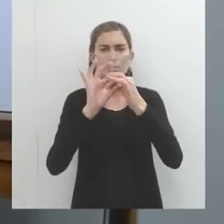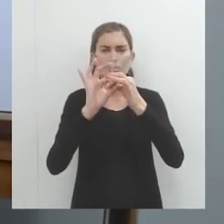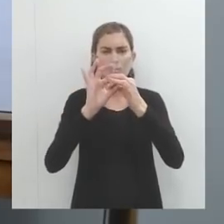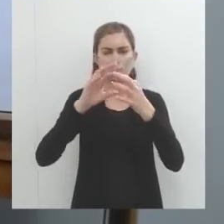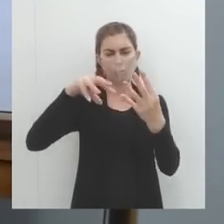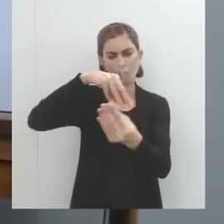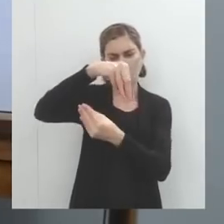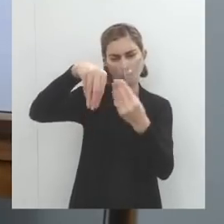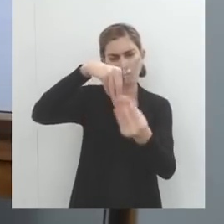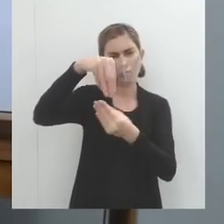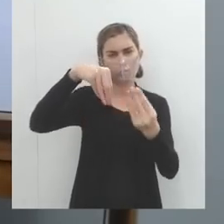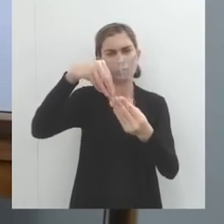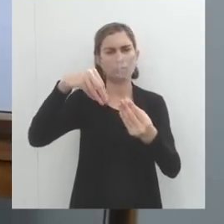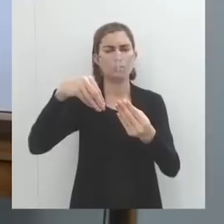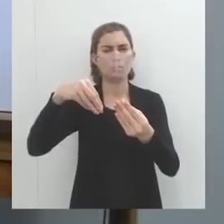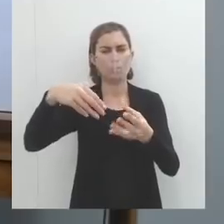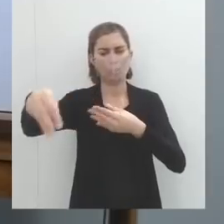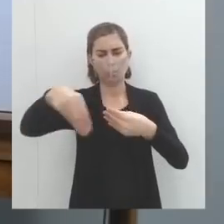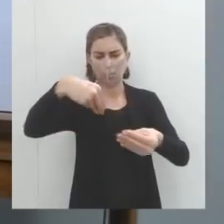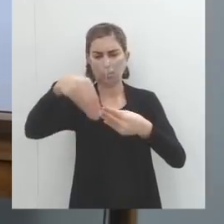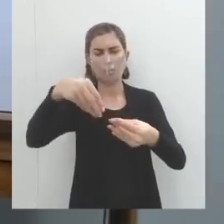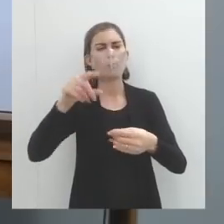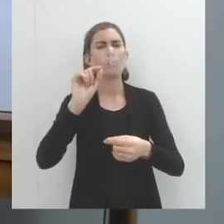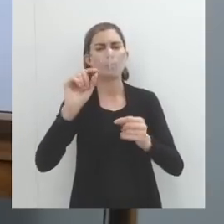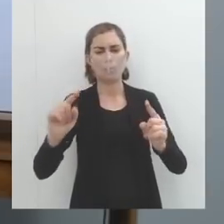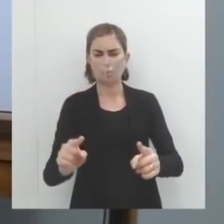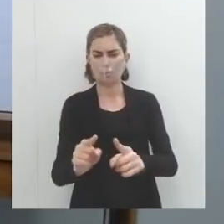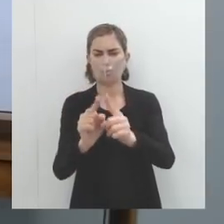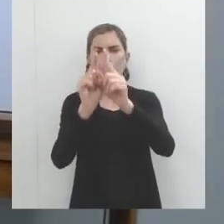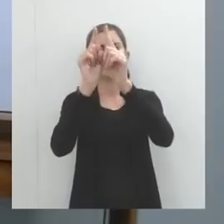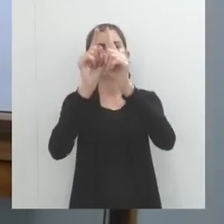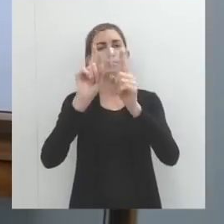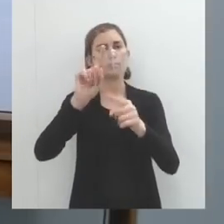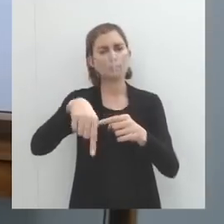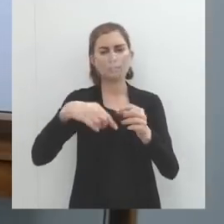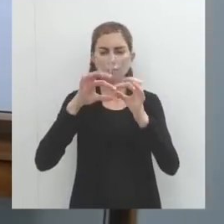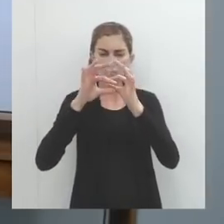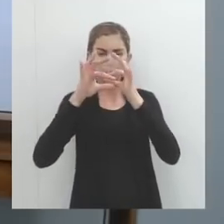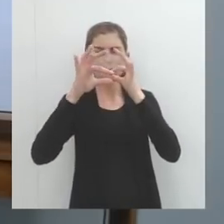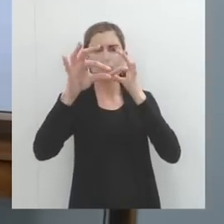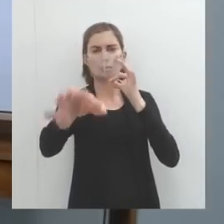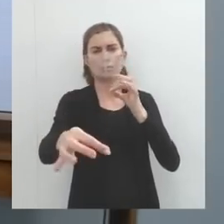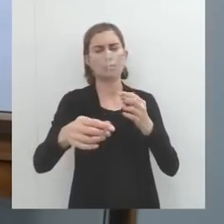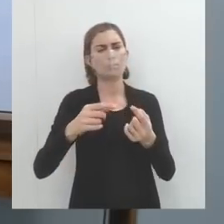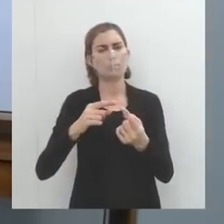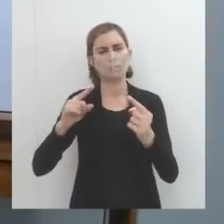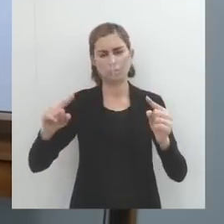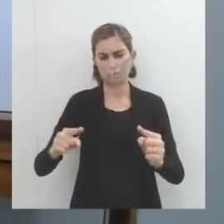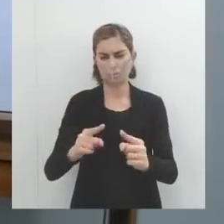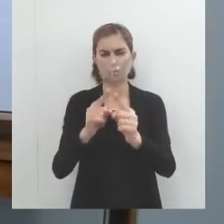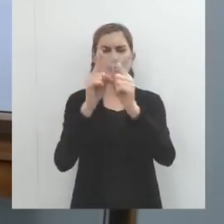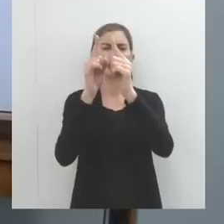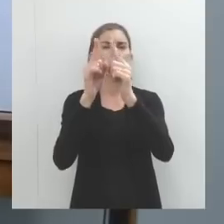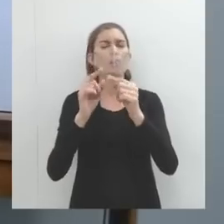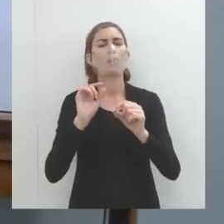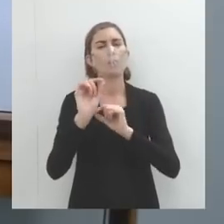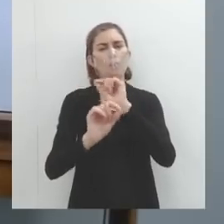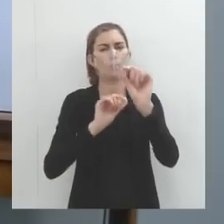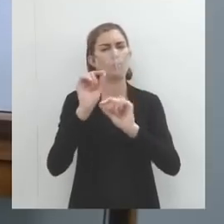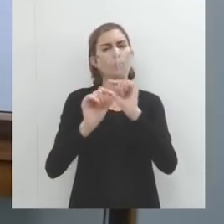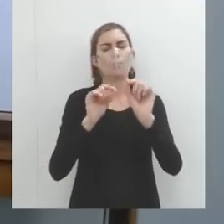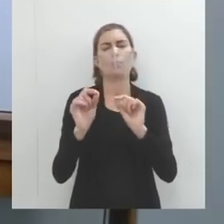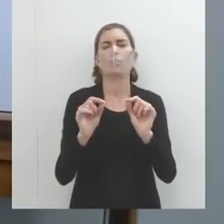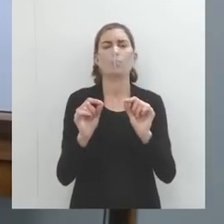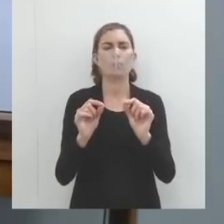danado do ducto ejaculatório. Ah, André, o que é esse ducto ejaculatório? É o tubo que vai sair da vesícula seminal. Ah, mas por que vai ser